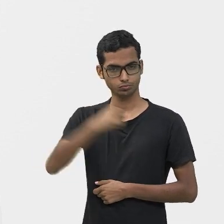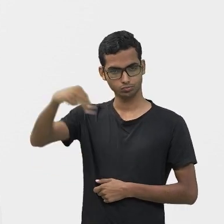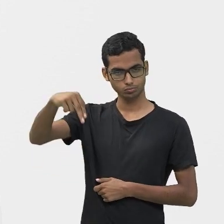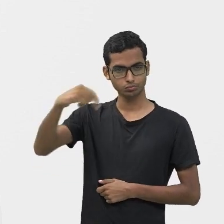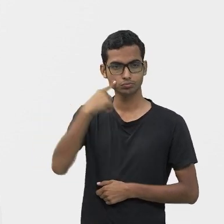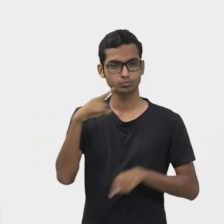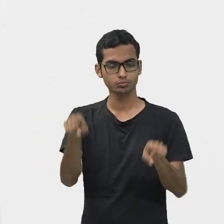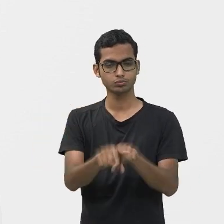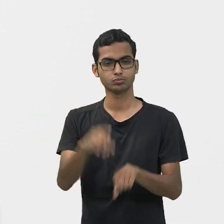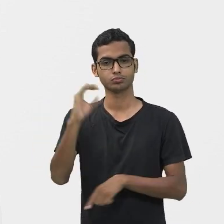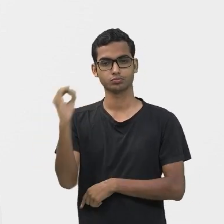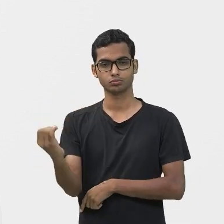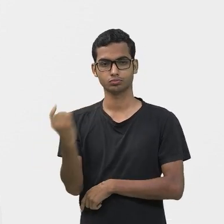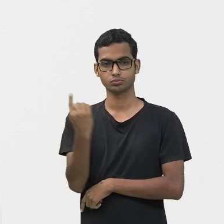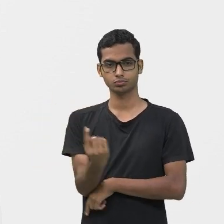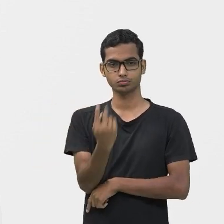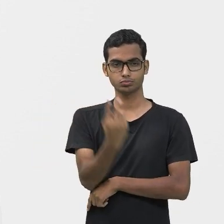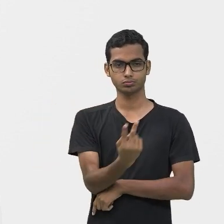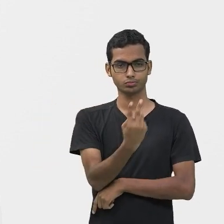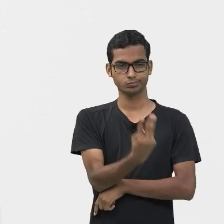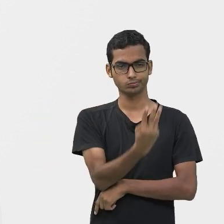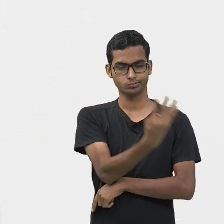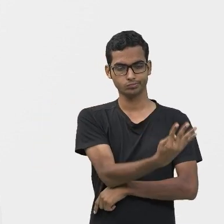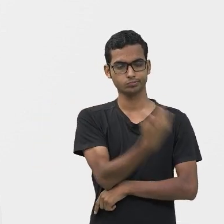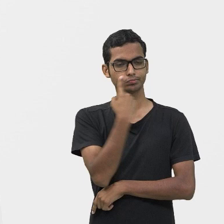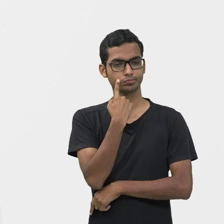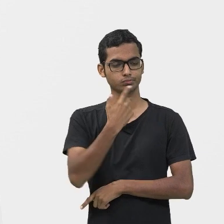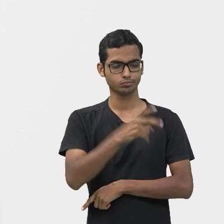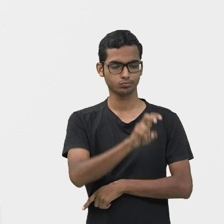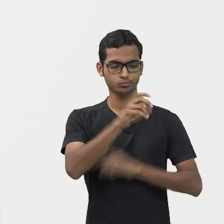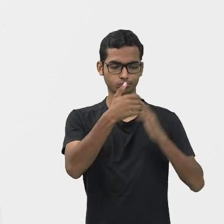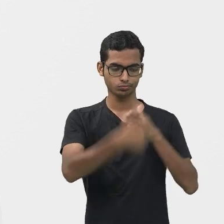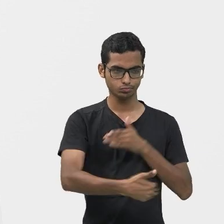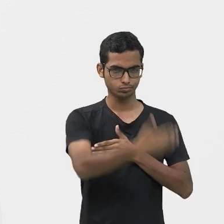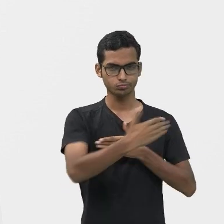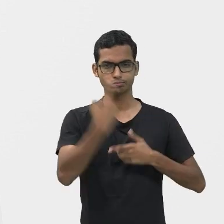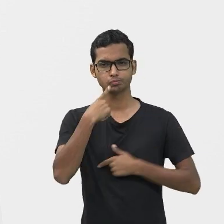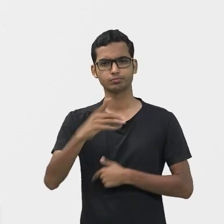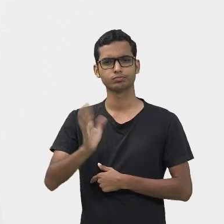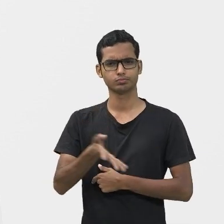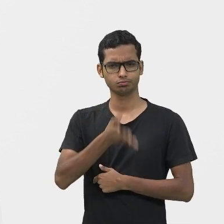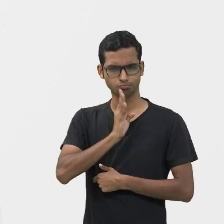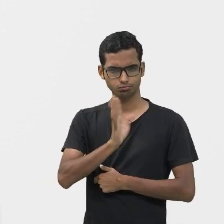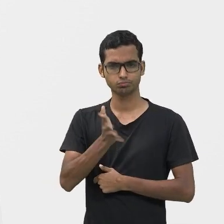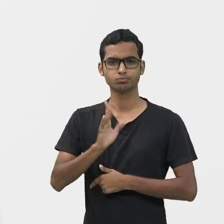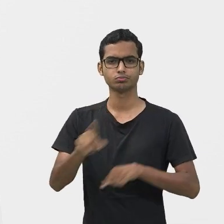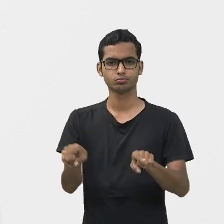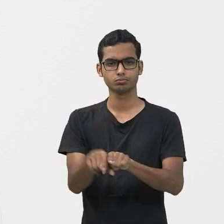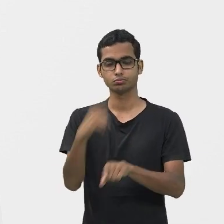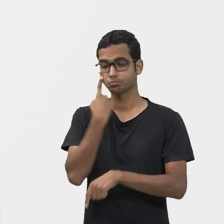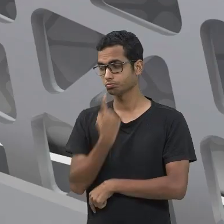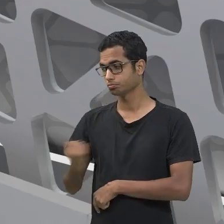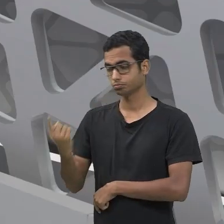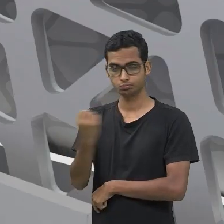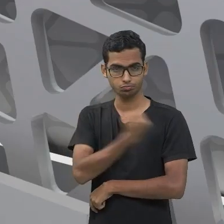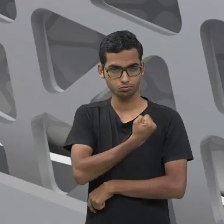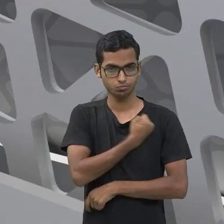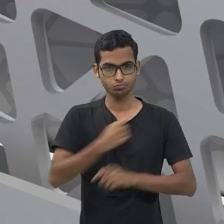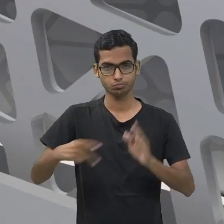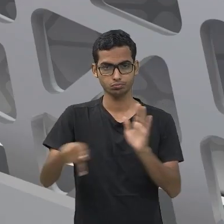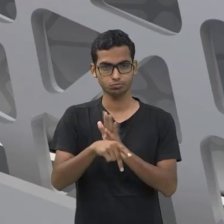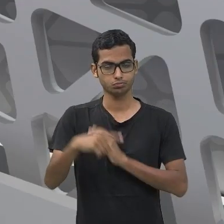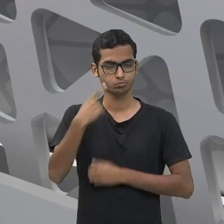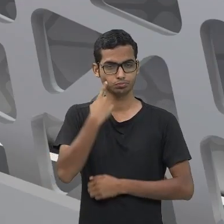2, 3, 4, 5 e assim por diante, ok? Todos nós já conhecemos aí o conjunto dos números